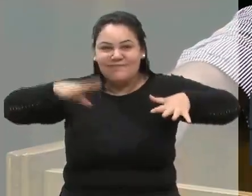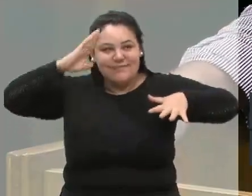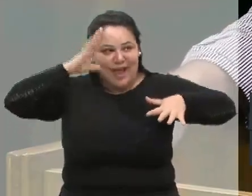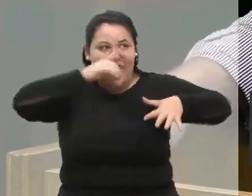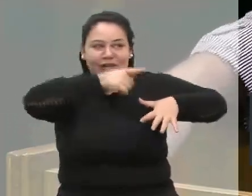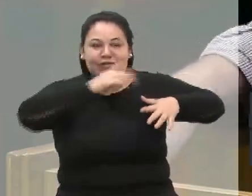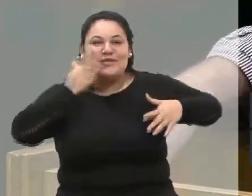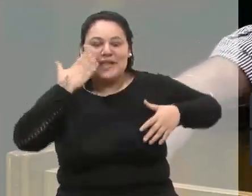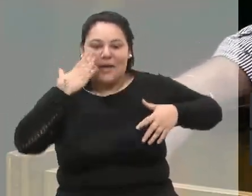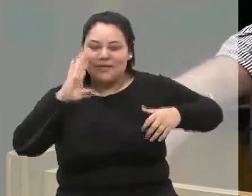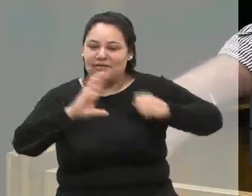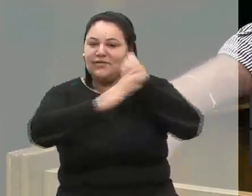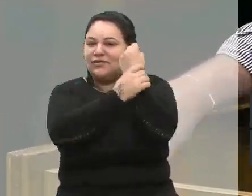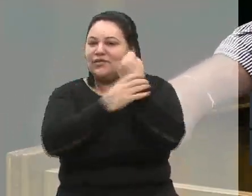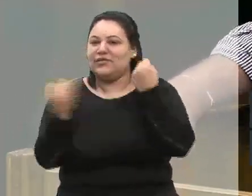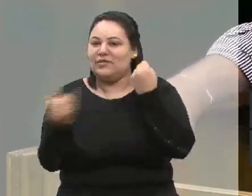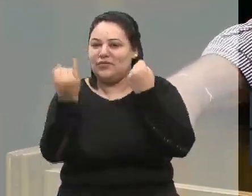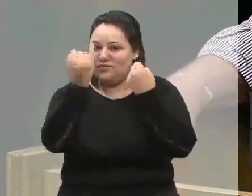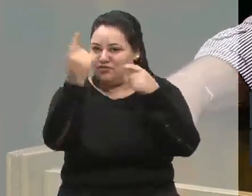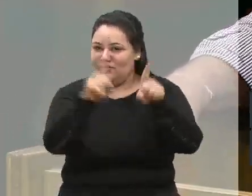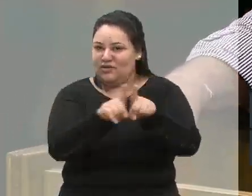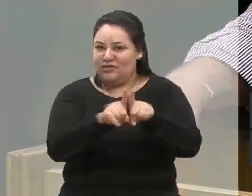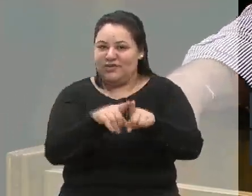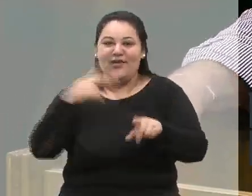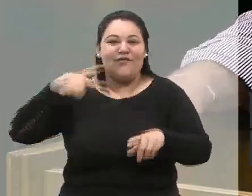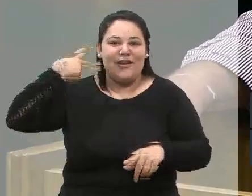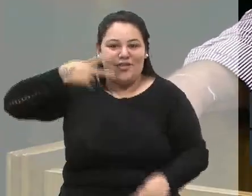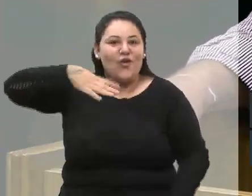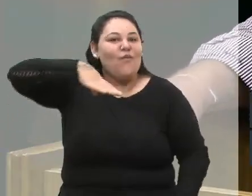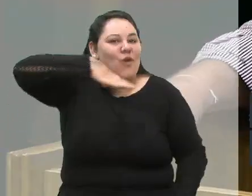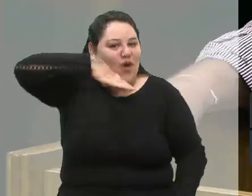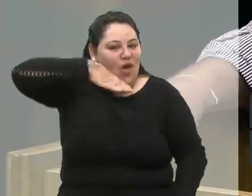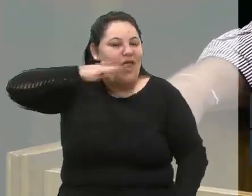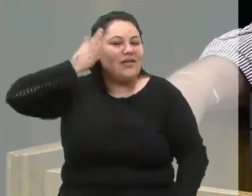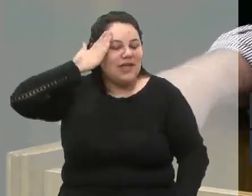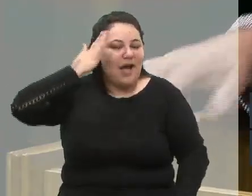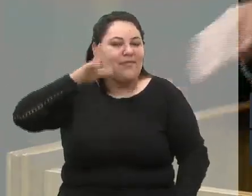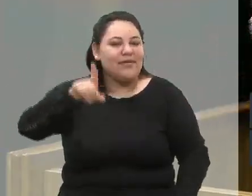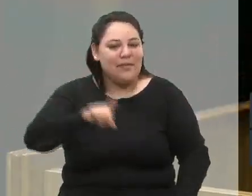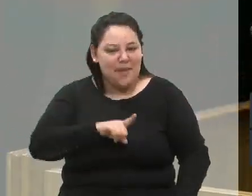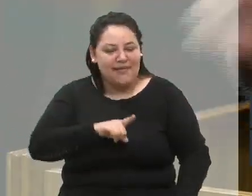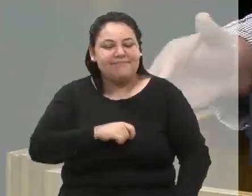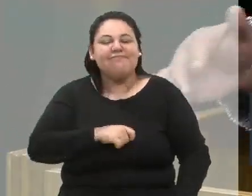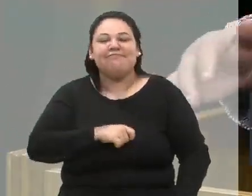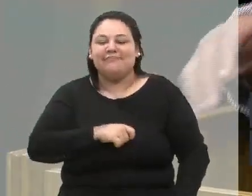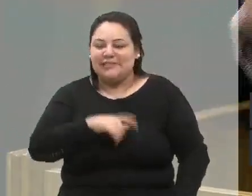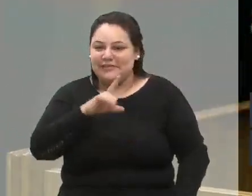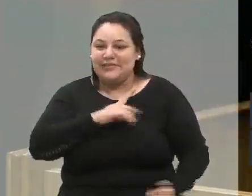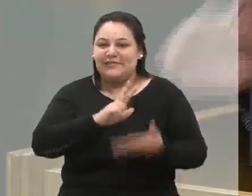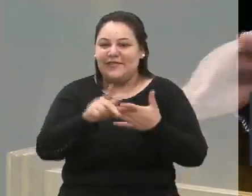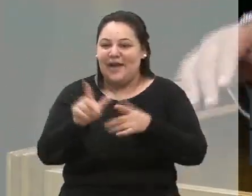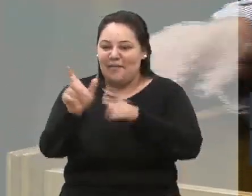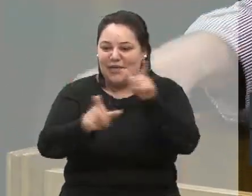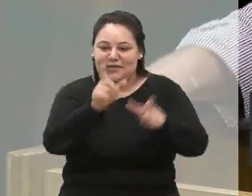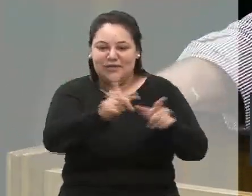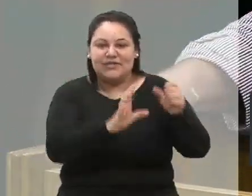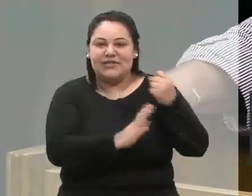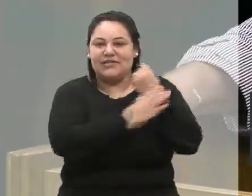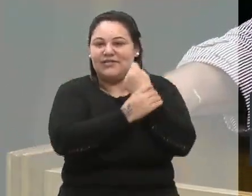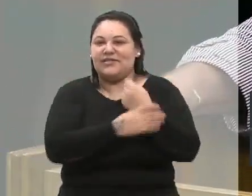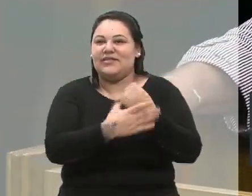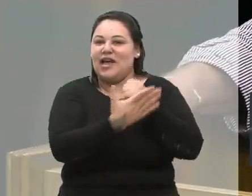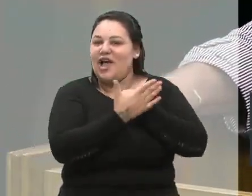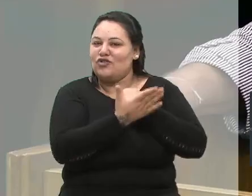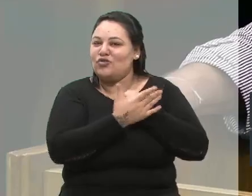questão da segurança é importante. O vereador Bortola sabe também. Então, assim, várias pessoas, segurança tem nos